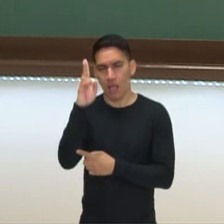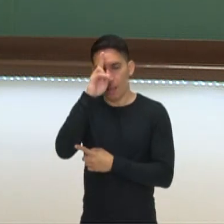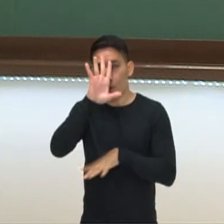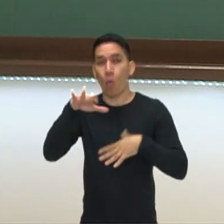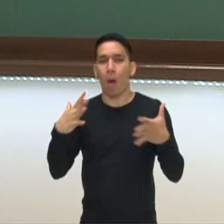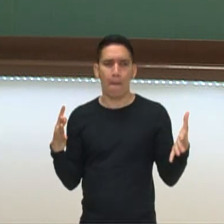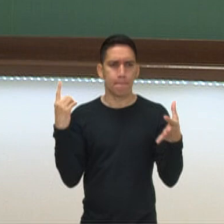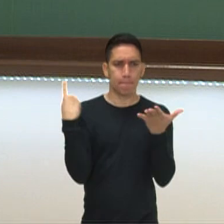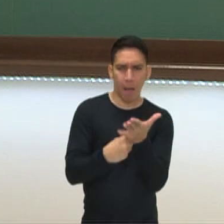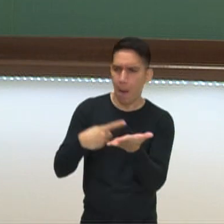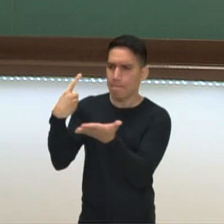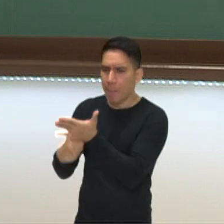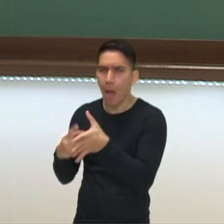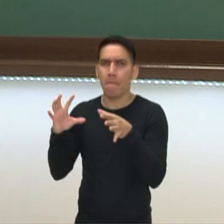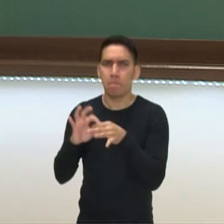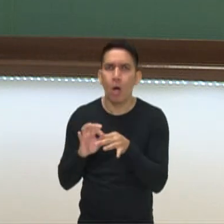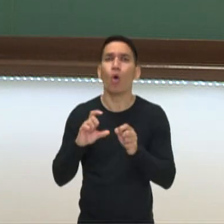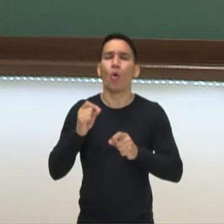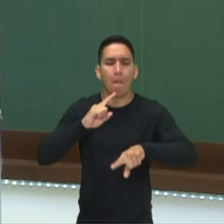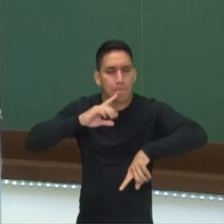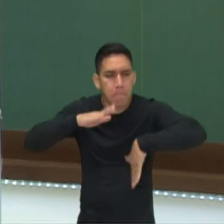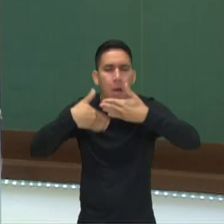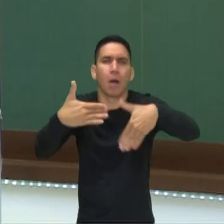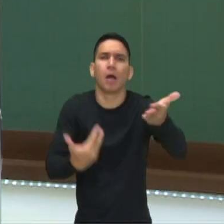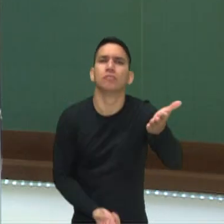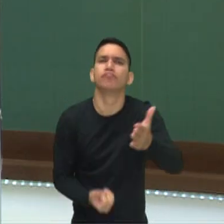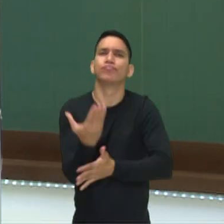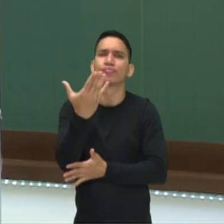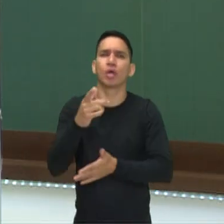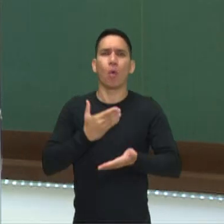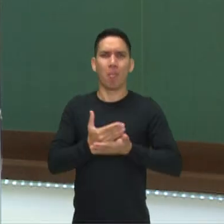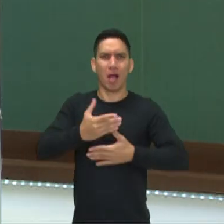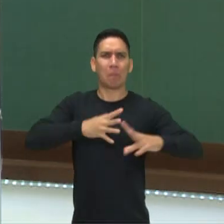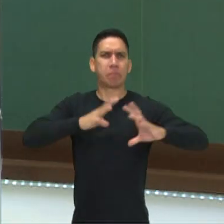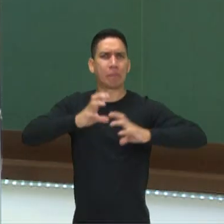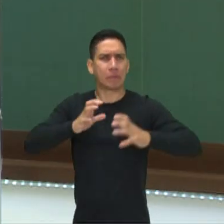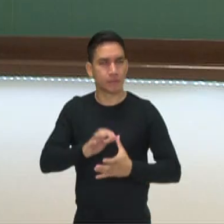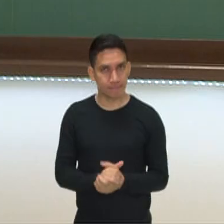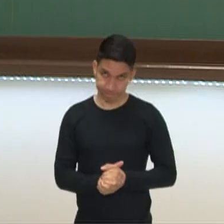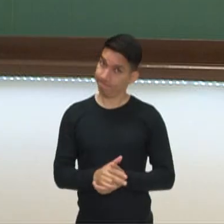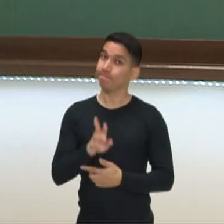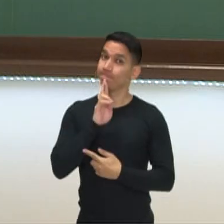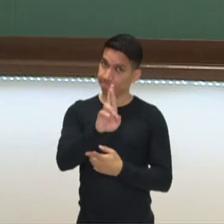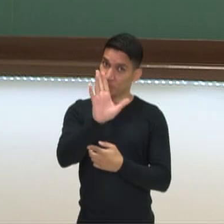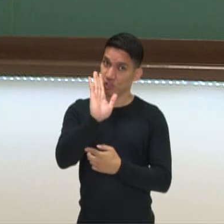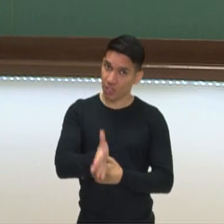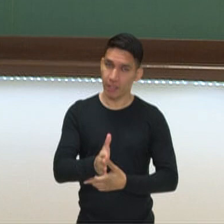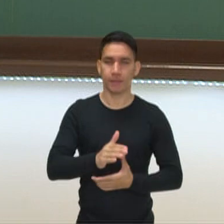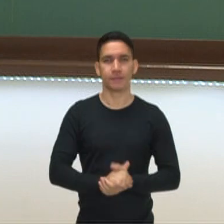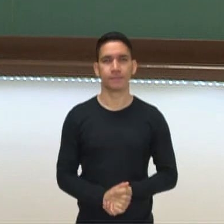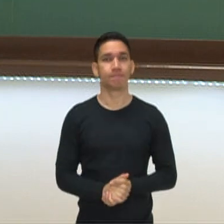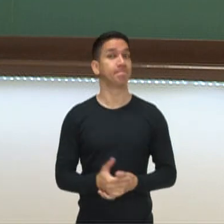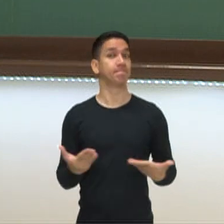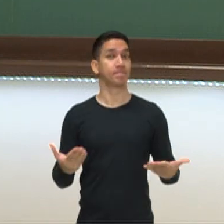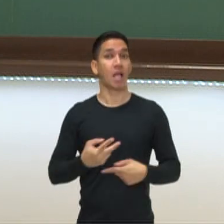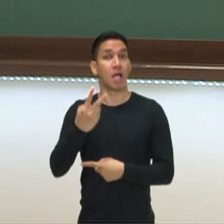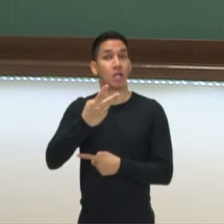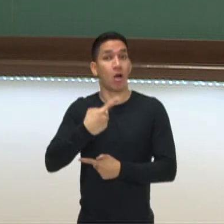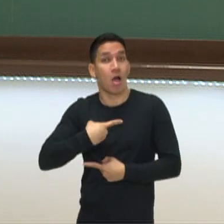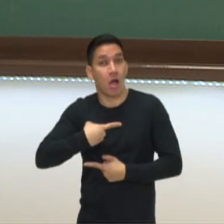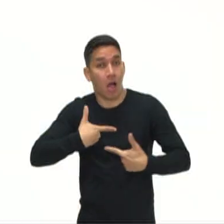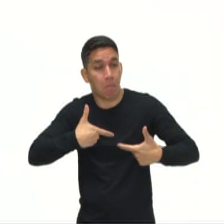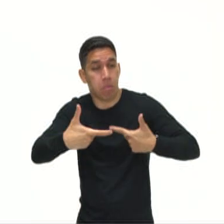foram forjadas para o desenrolar desse conflito armado? Vamos responder aqui já para vocês. Tá. A Segunda